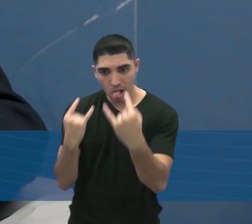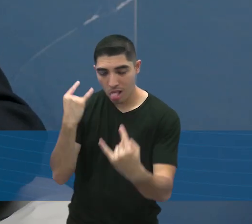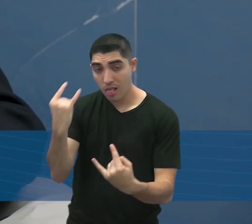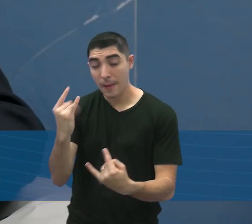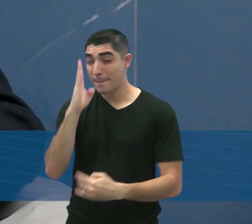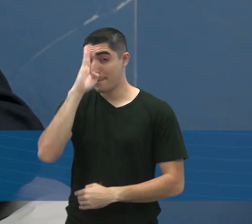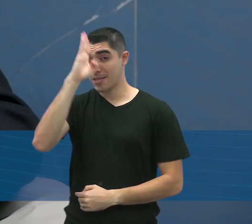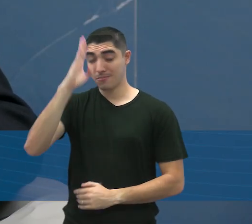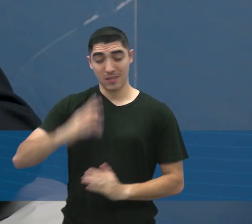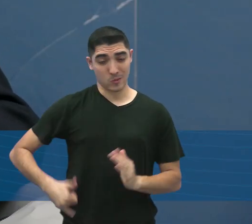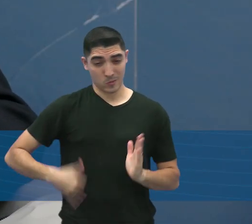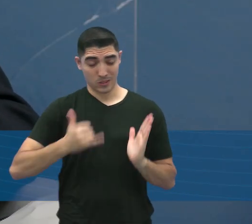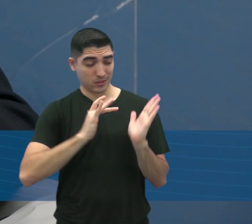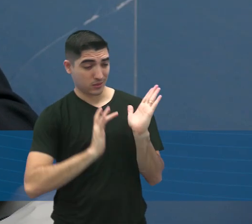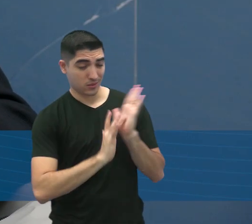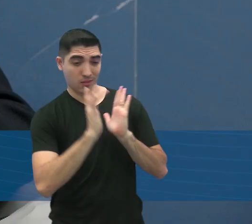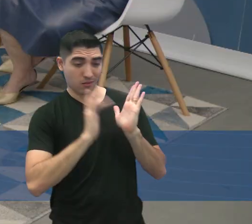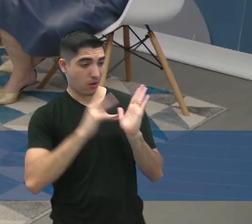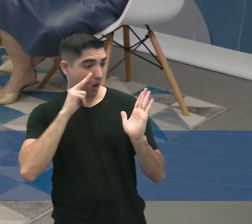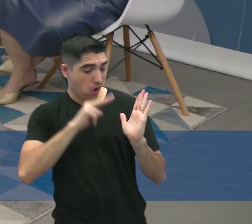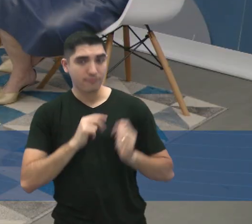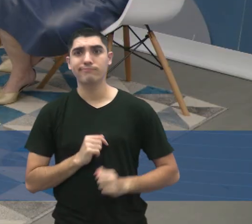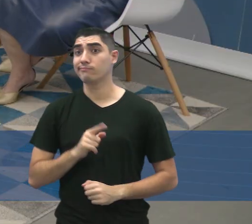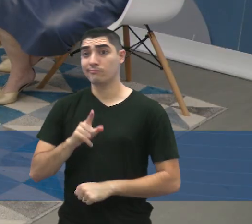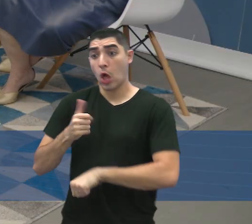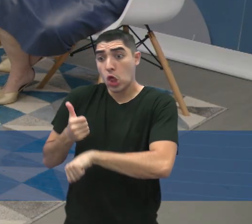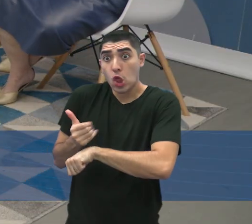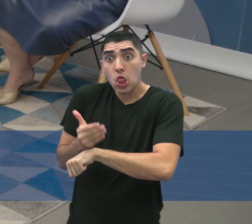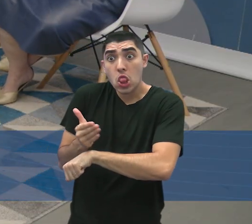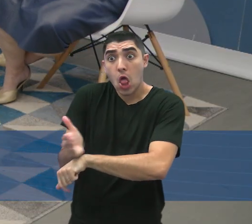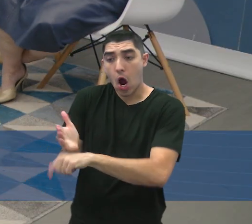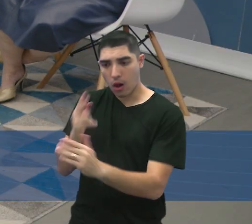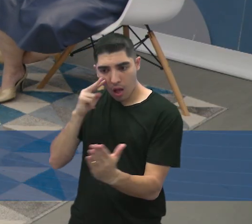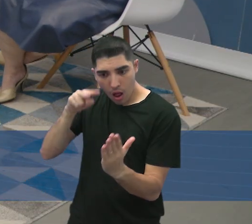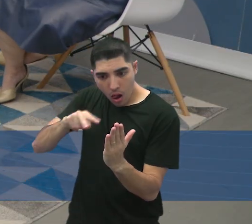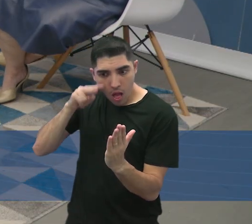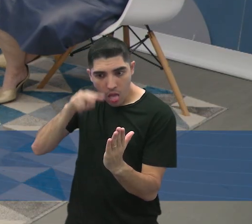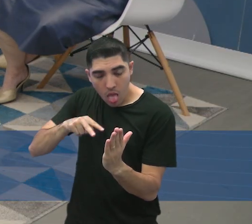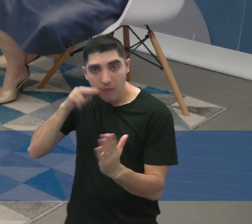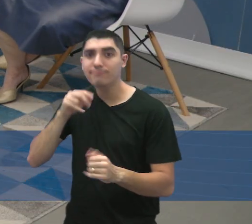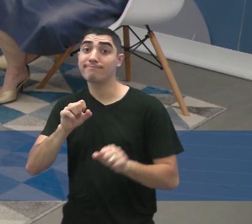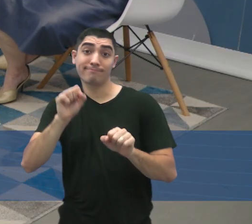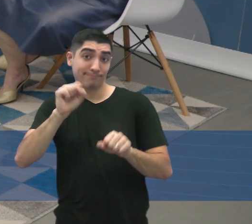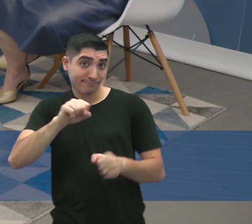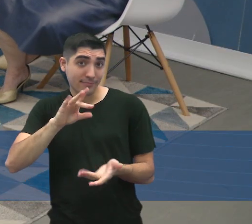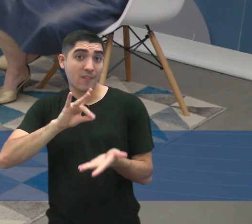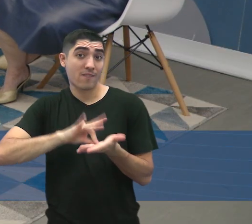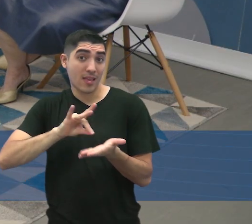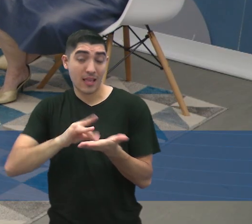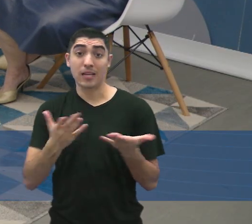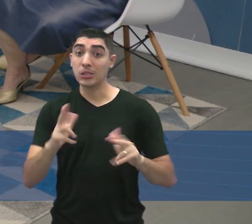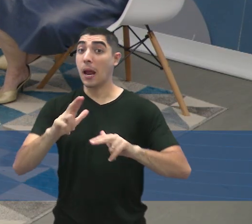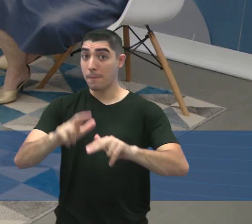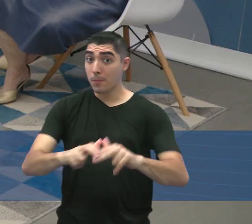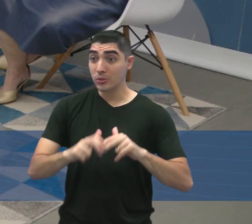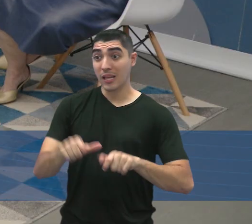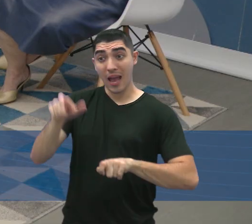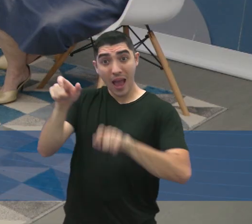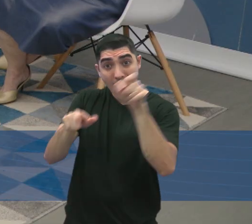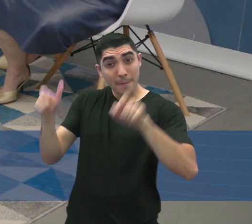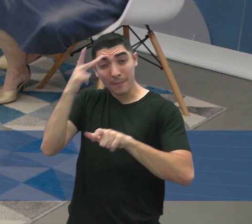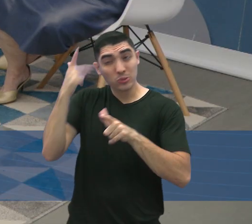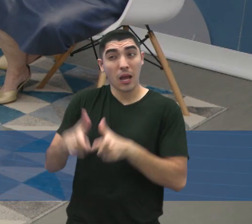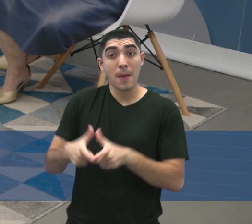o celular. Toda hora ali, né? Da hora que acorda, da hora que vai dormir. Exatamente. Então, esse apelo faz com que as pessoas